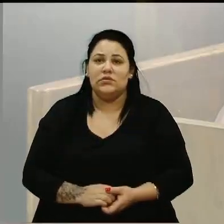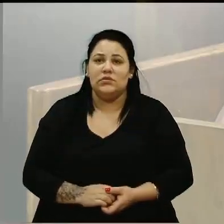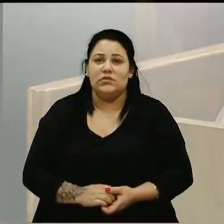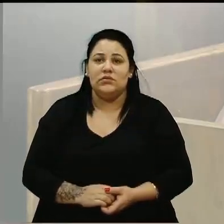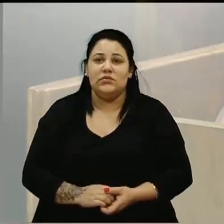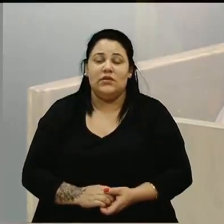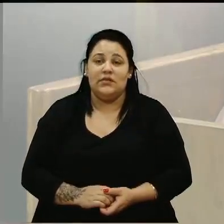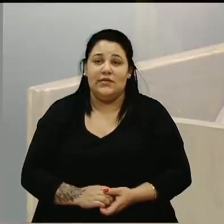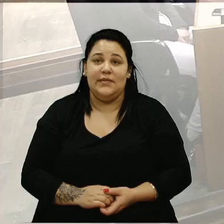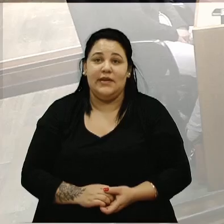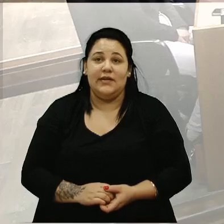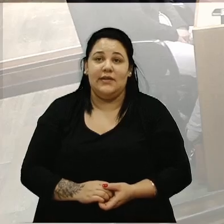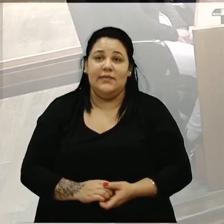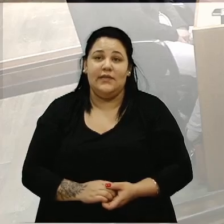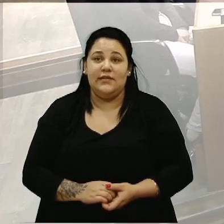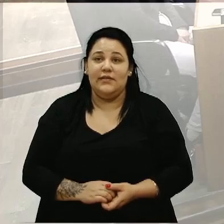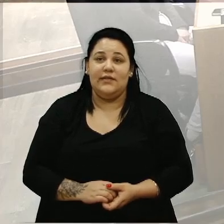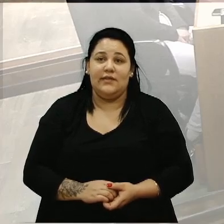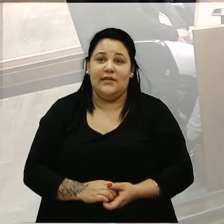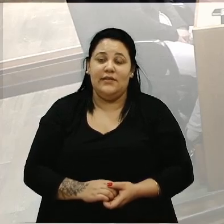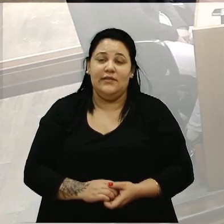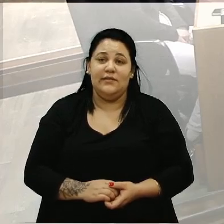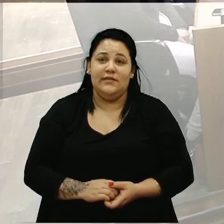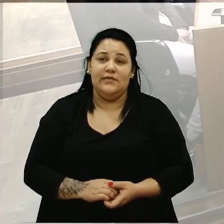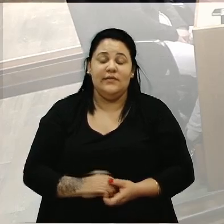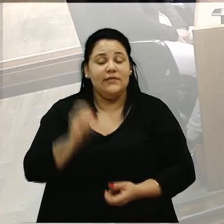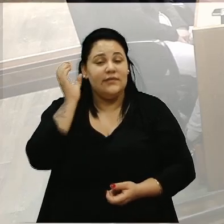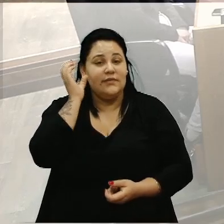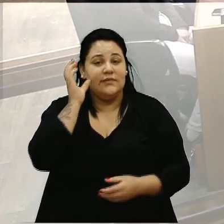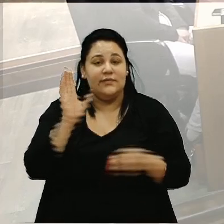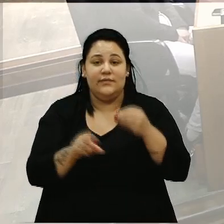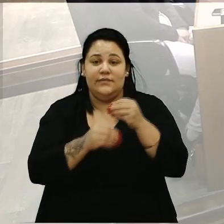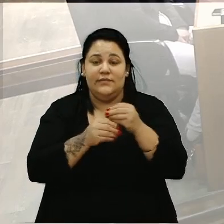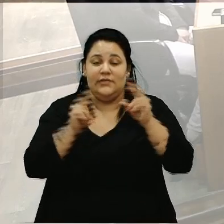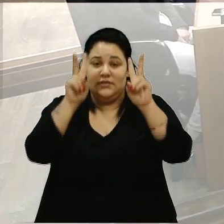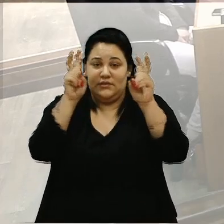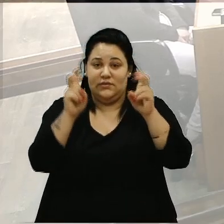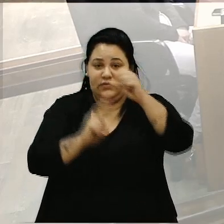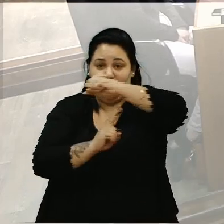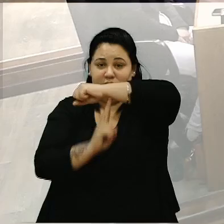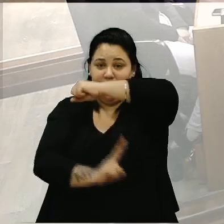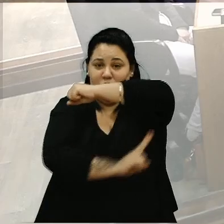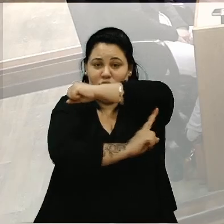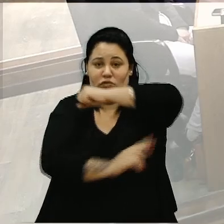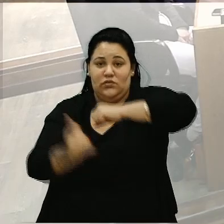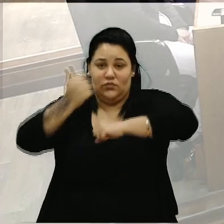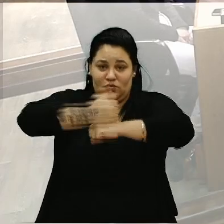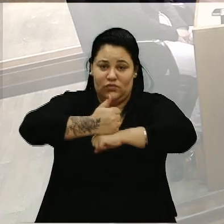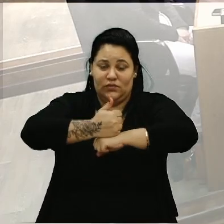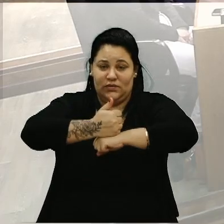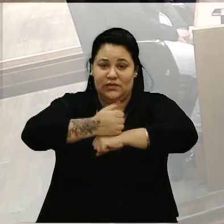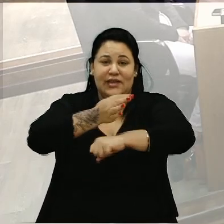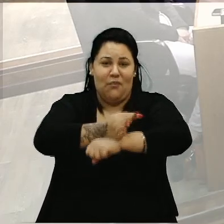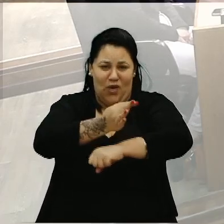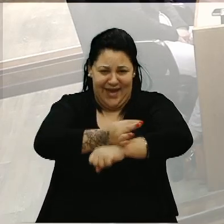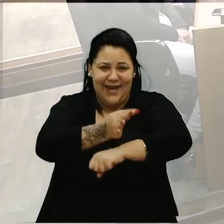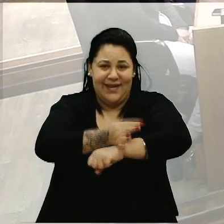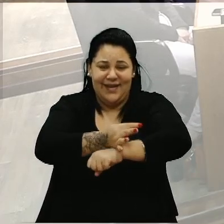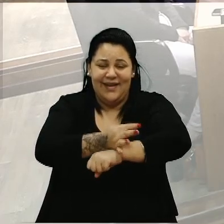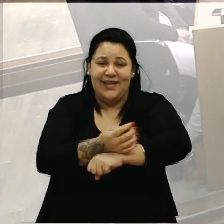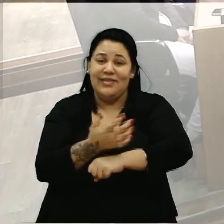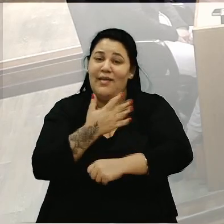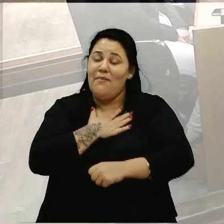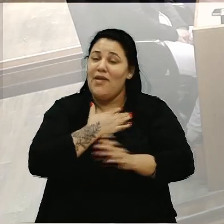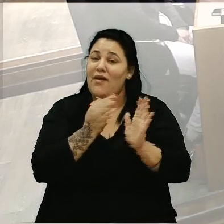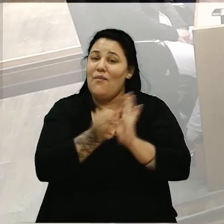Ah, pois não, vereador Cadori. Oportuno esse assunto da ponte provisória, vereadora. No meu ponto de